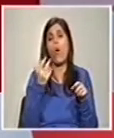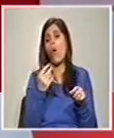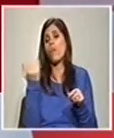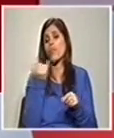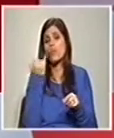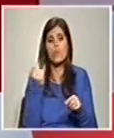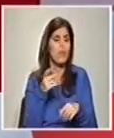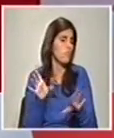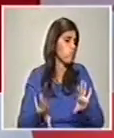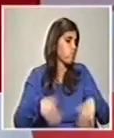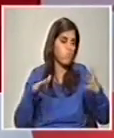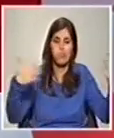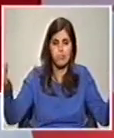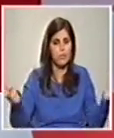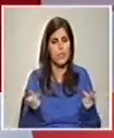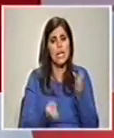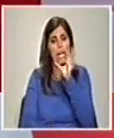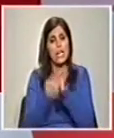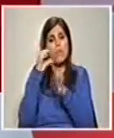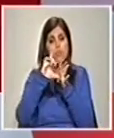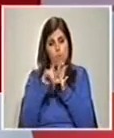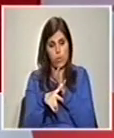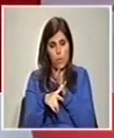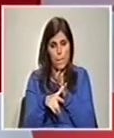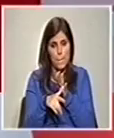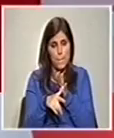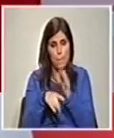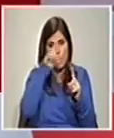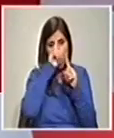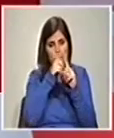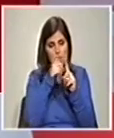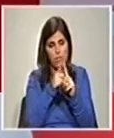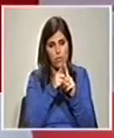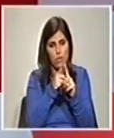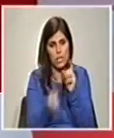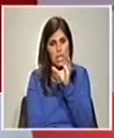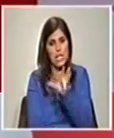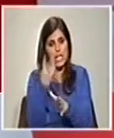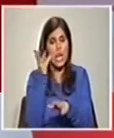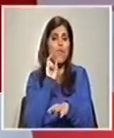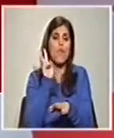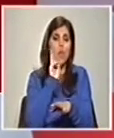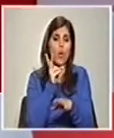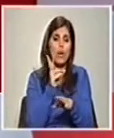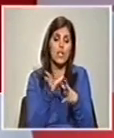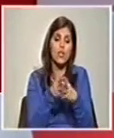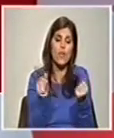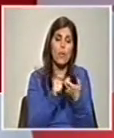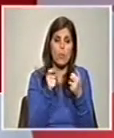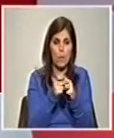pode ser uma cooperativa. No fundo, cria um projeto que tem como missão gerar uma mais-valia para a sociedade, resolver um